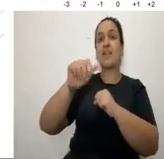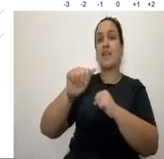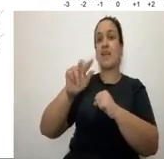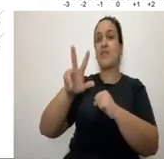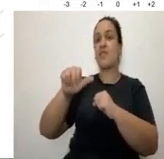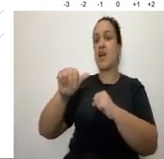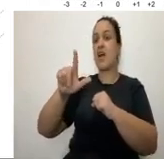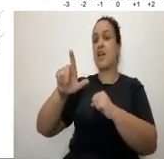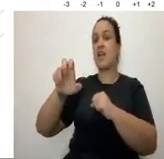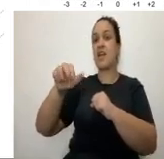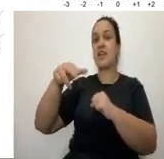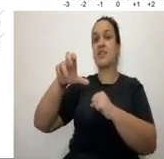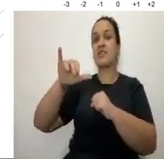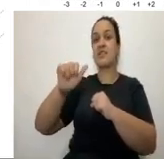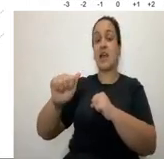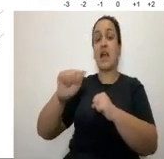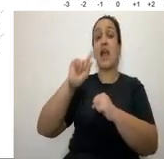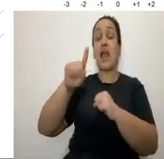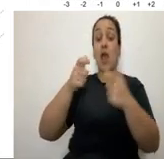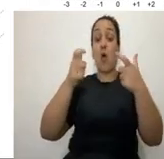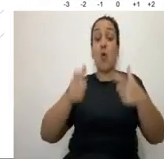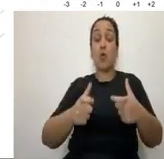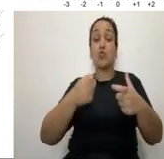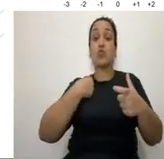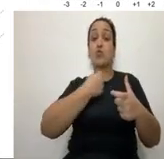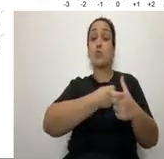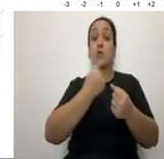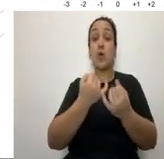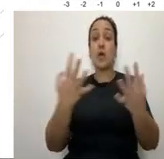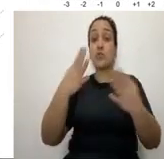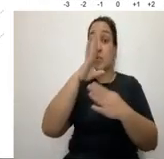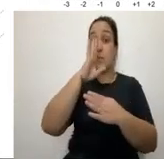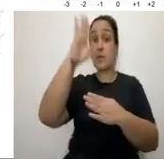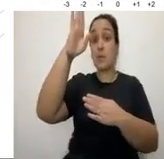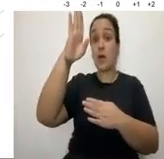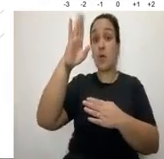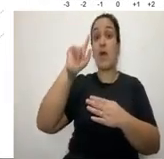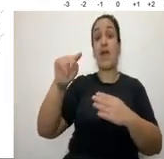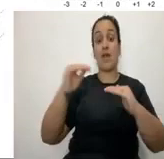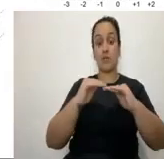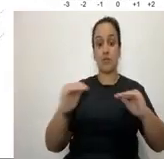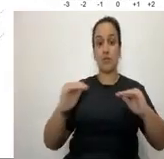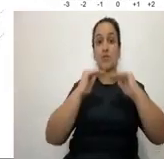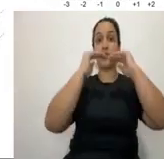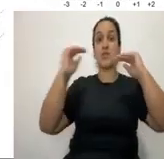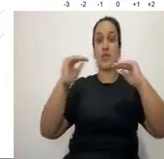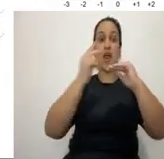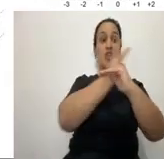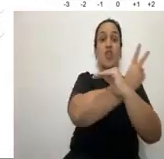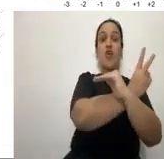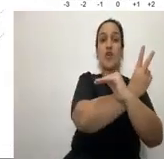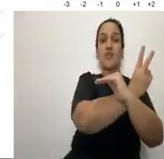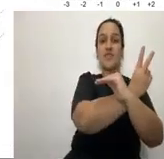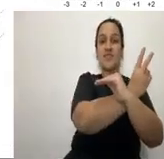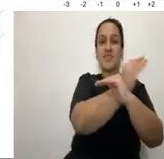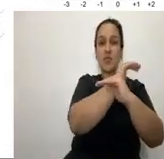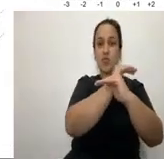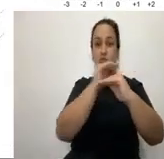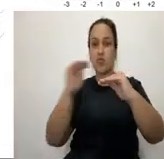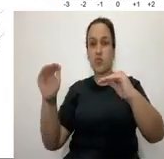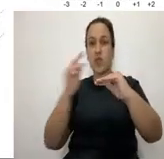é aquela que tem o maior número quântico principal, e o número quântico principal é 2. Né? Então, está